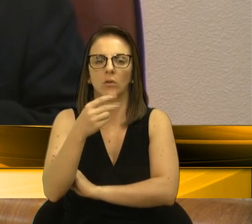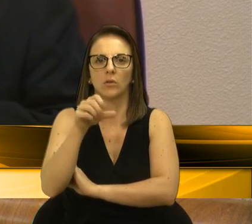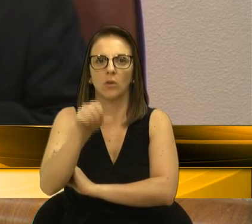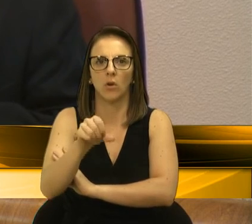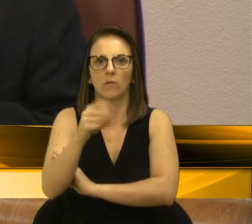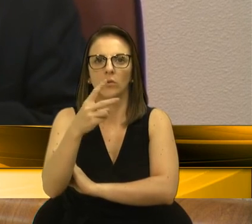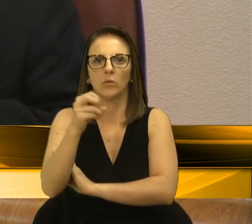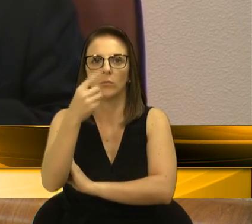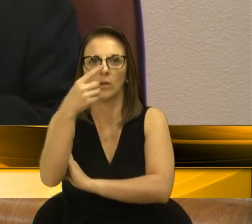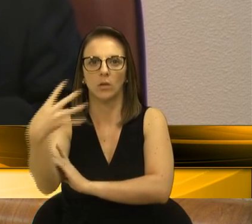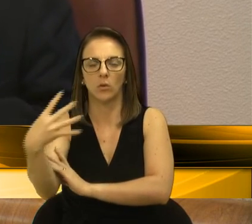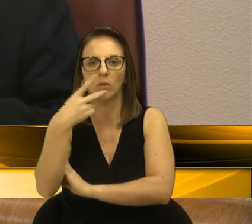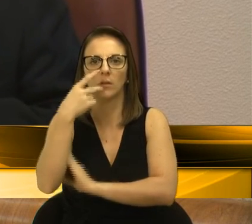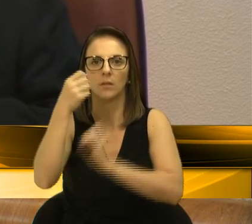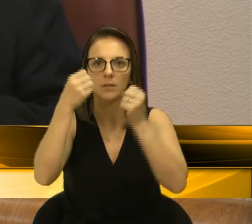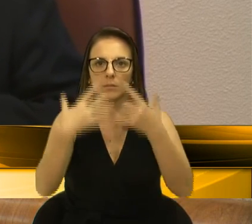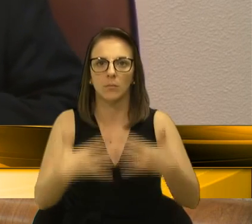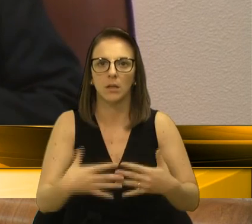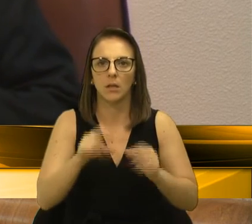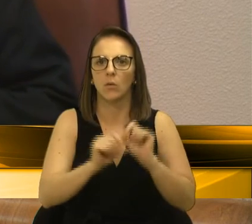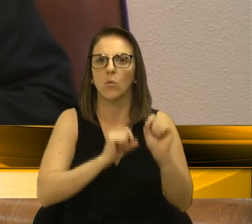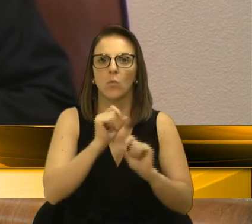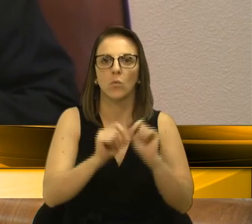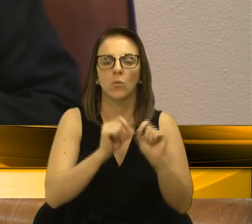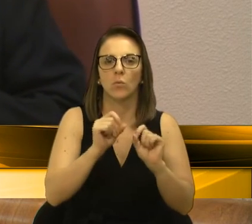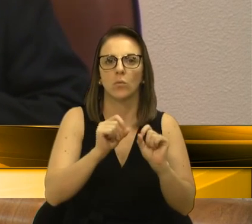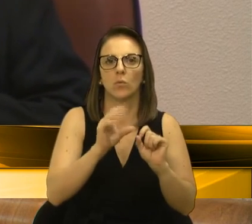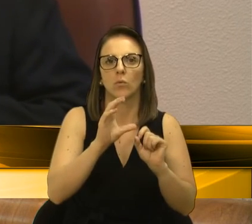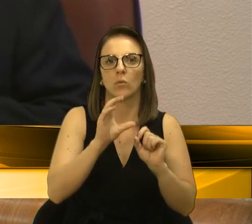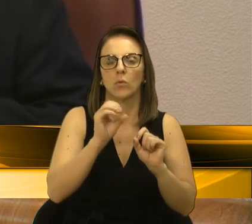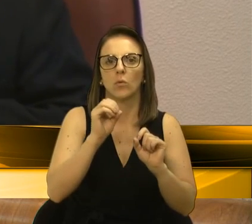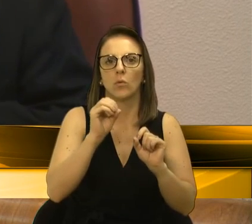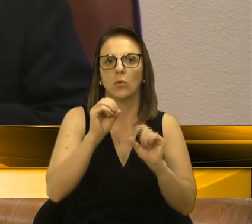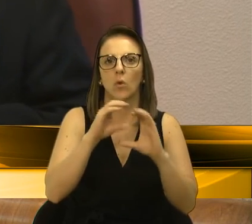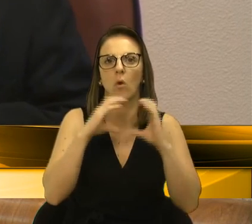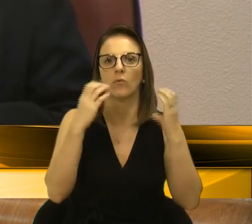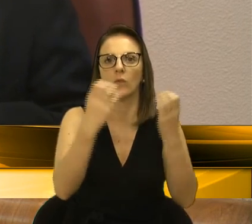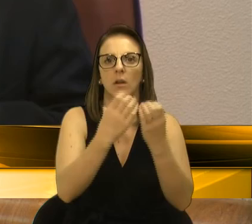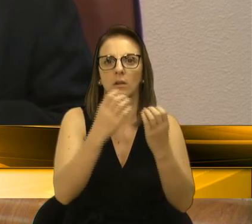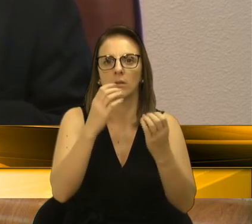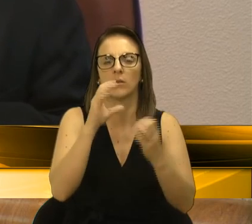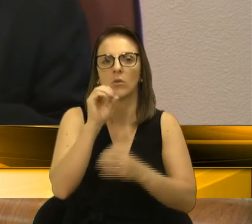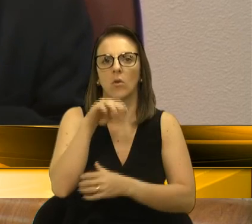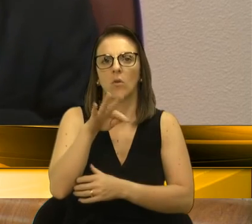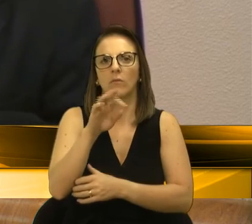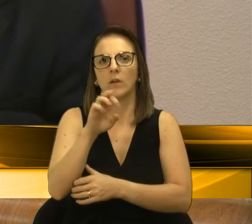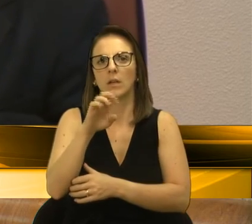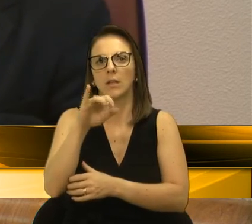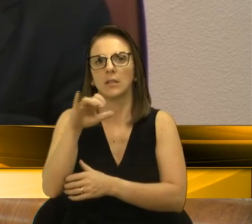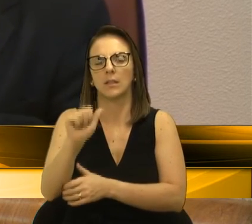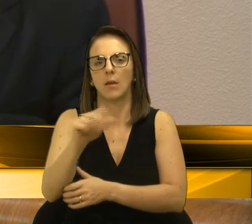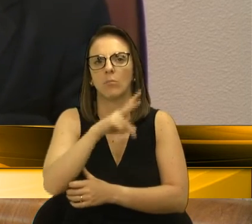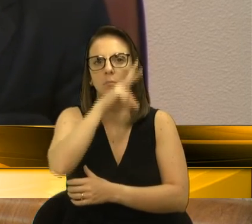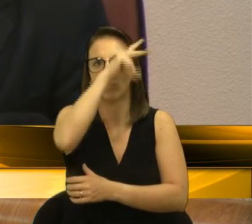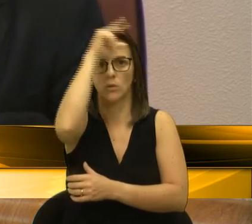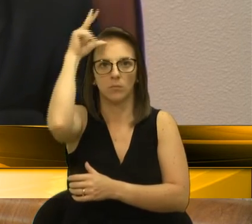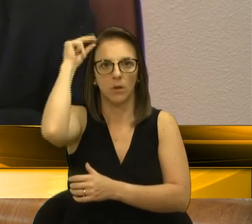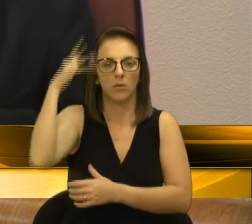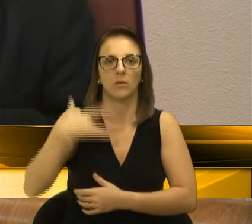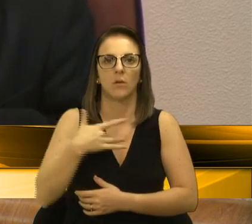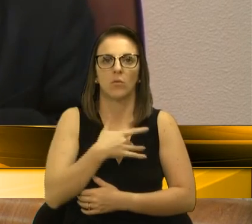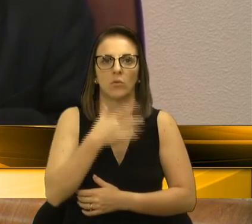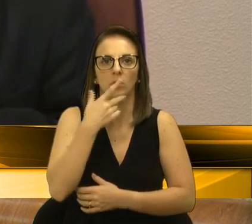2014, que dispõe sobre a Conferência Municipal da Saúde, a estrutura e o funcionamento do Conselho Municipal de